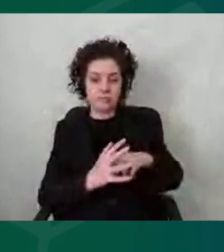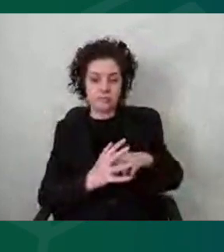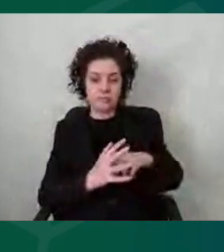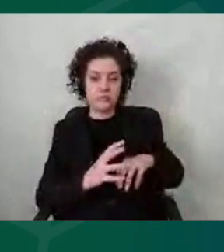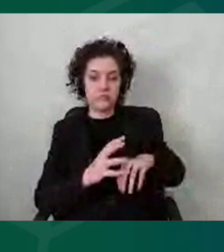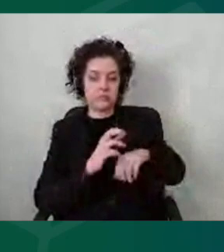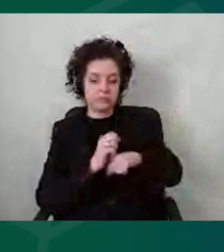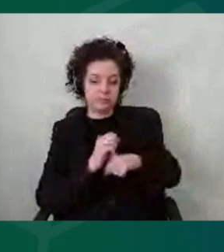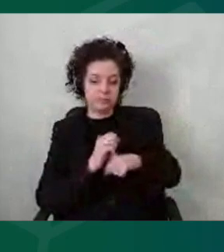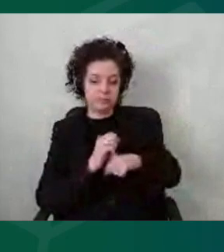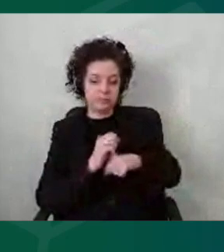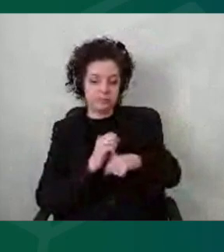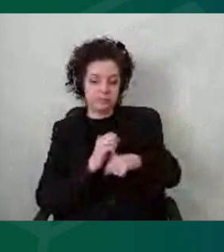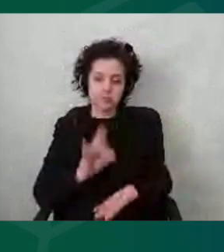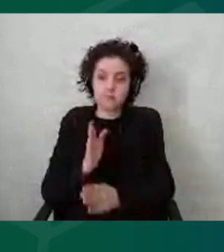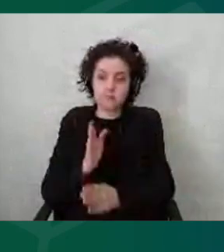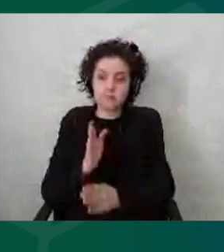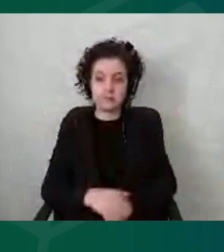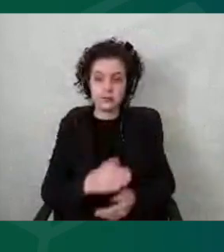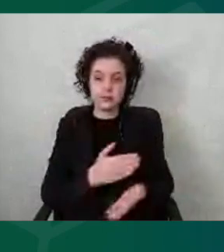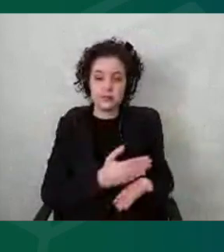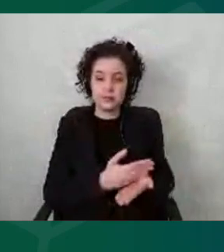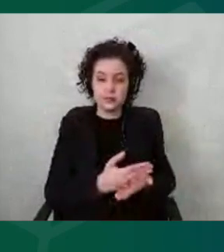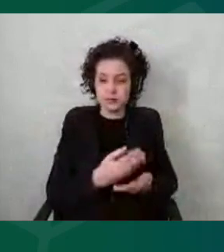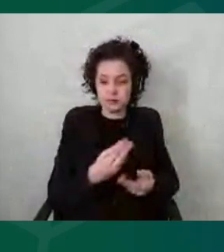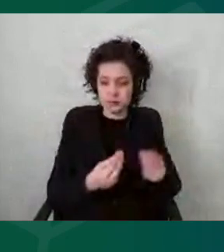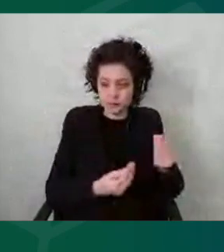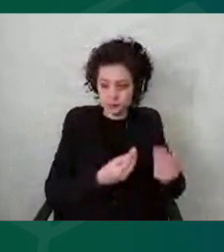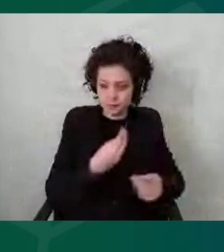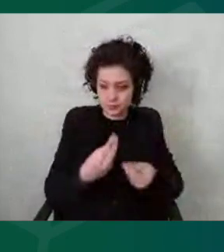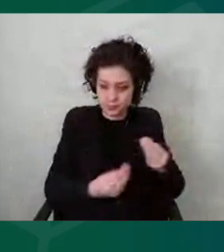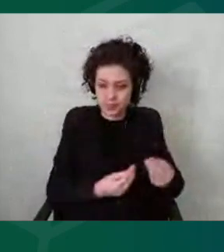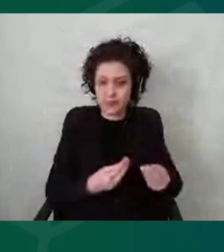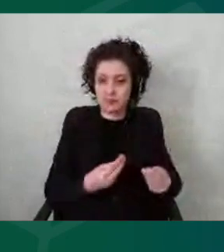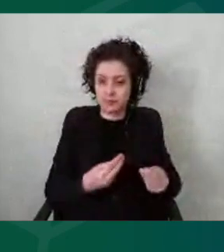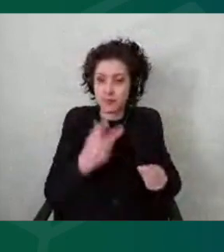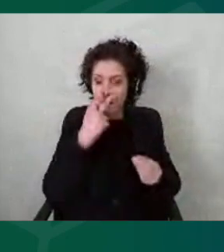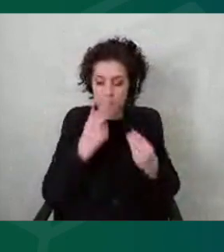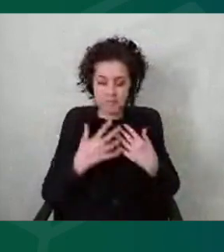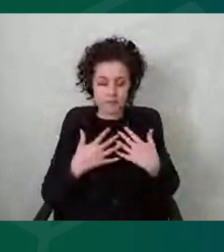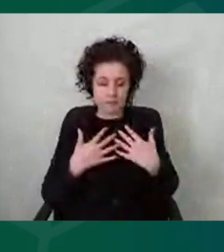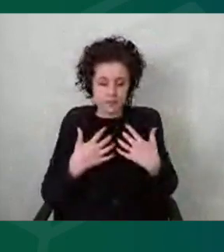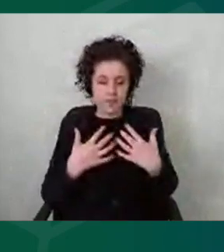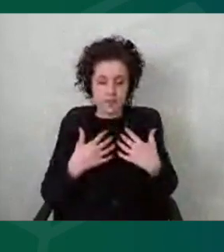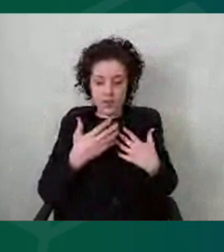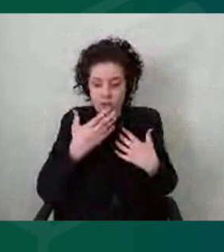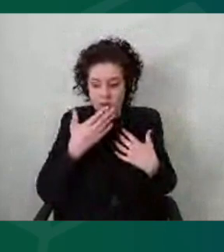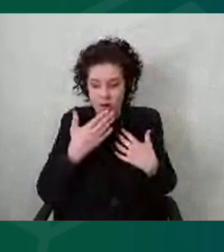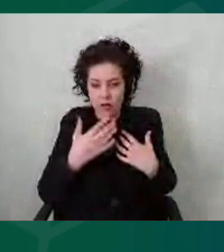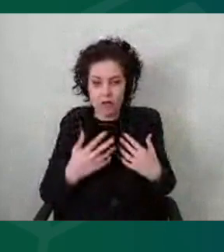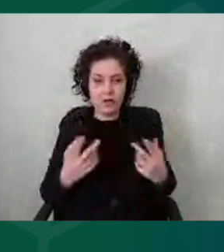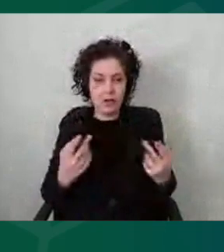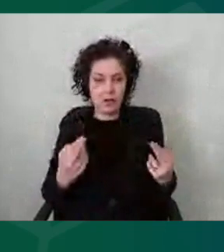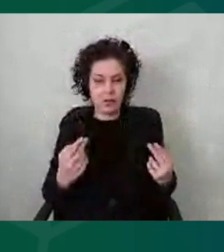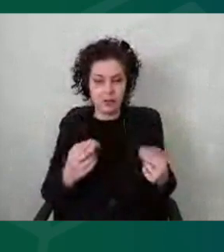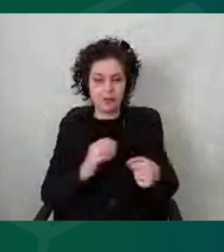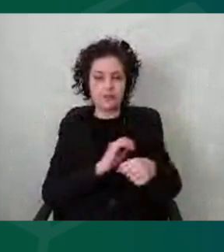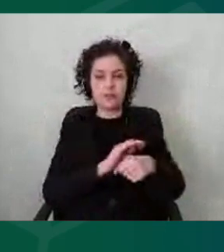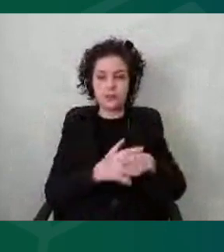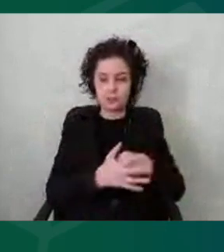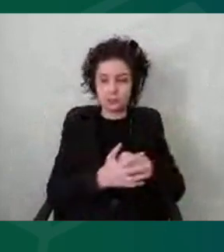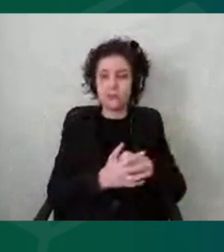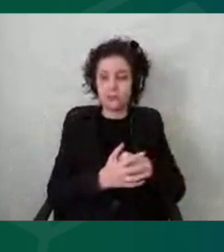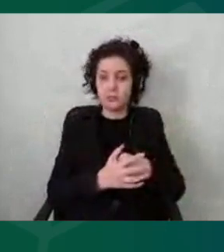que ela começa descrita exatamente como uma pneumonia causada pelo novo coronavírus, como foi